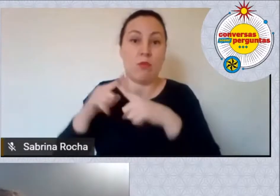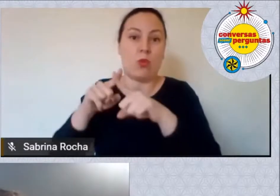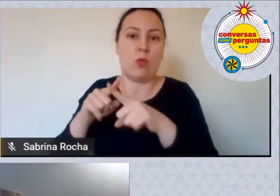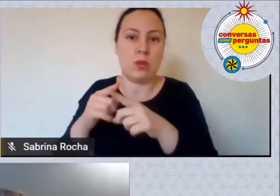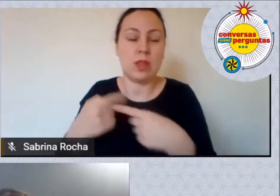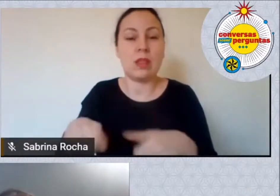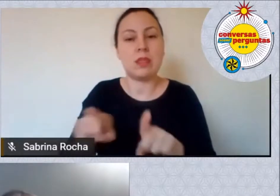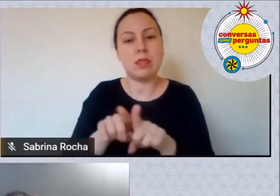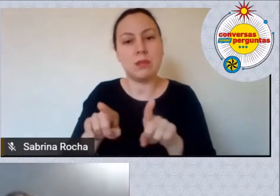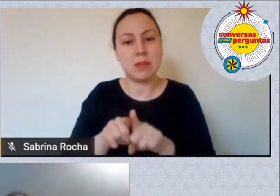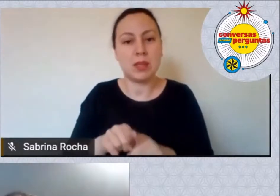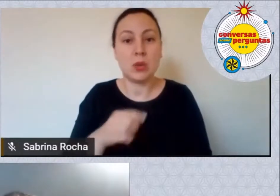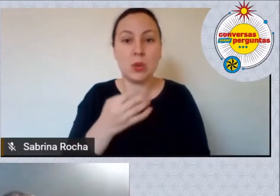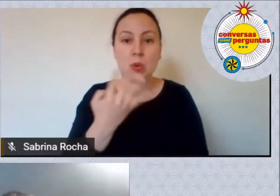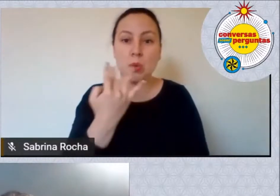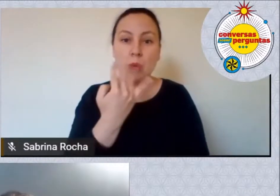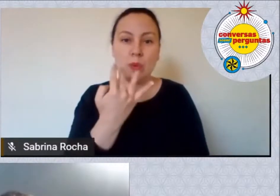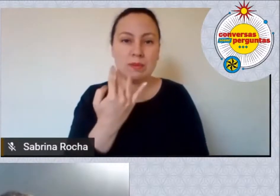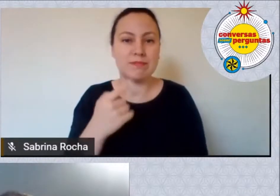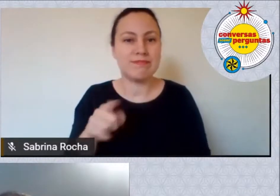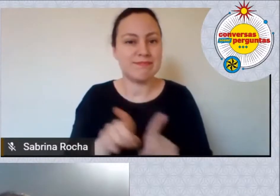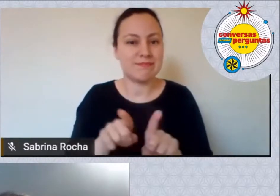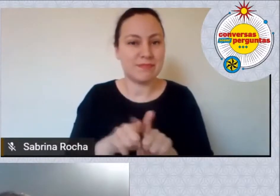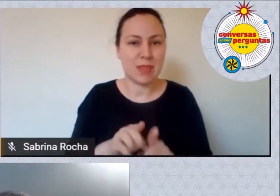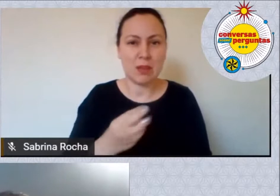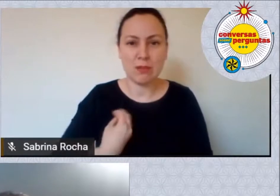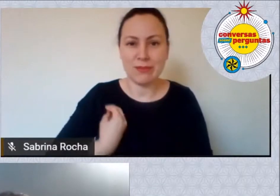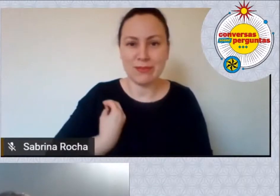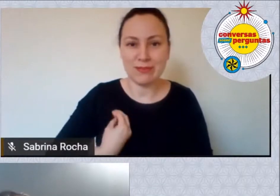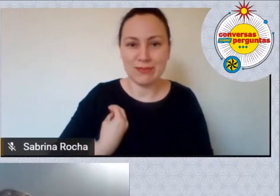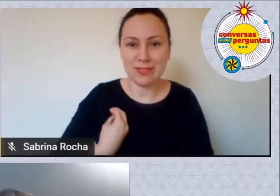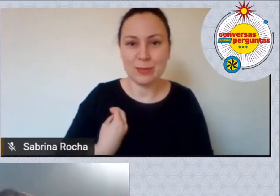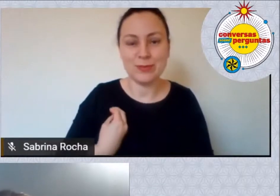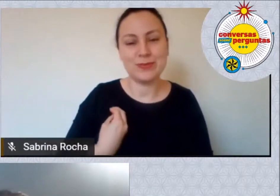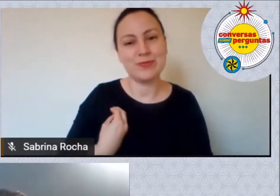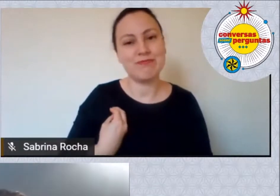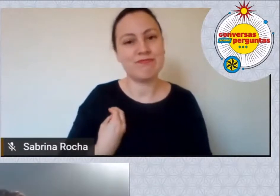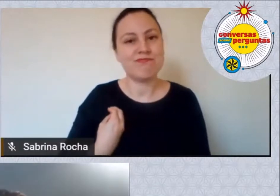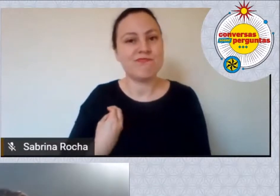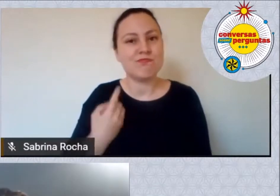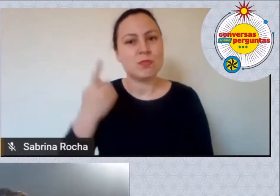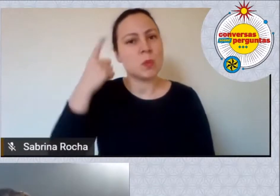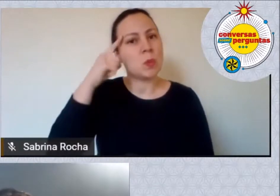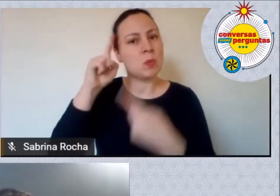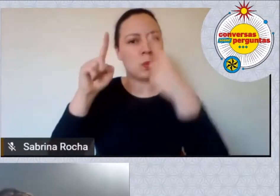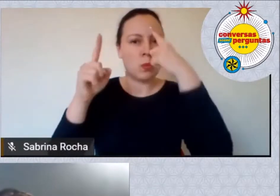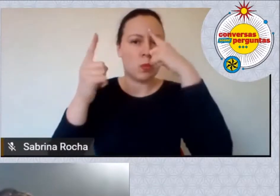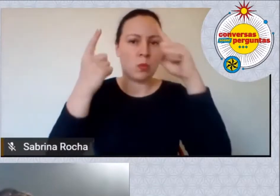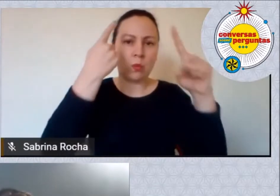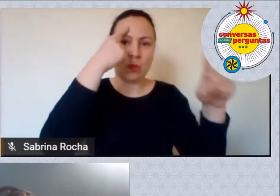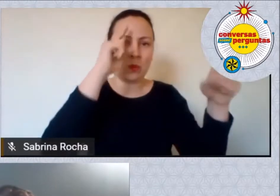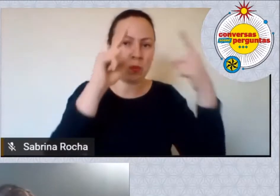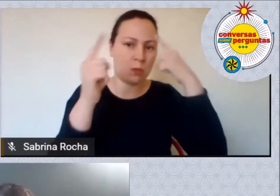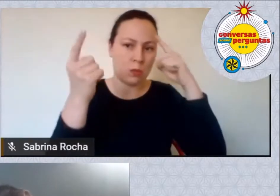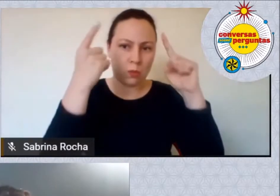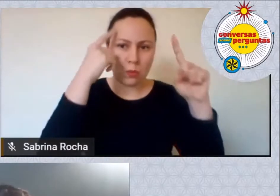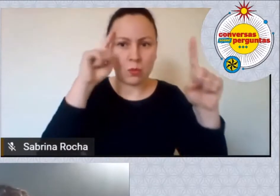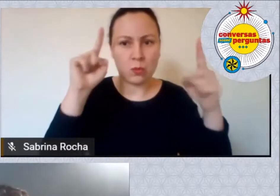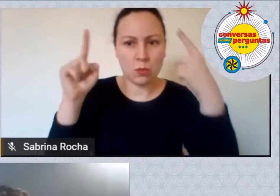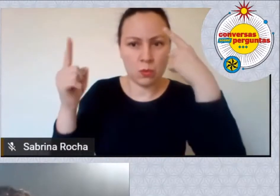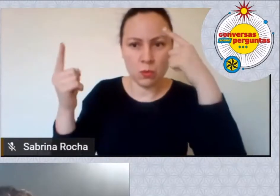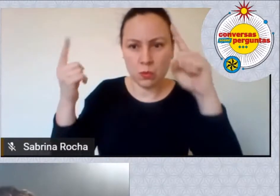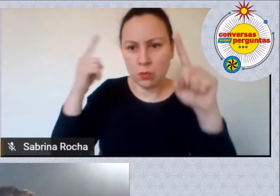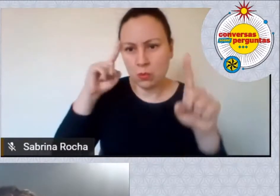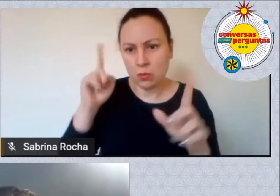muito coloridos, são sonhos muito vivos, são sonhos criativos, são sonhos que as pessoas dizem assim, eu nunca sonhei